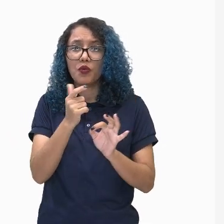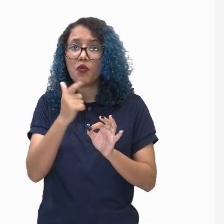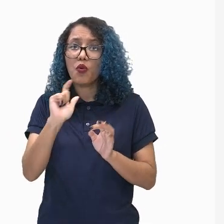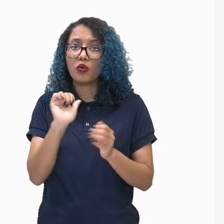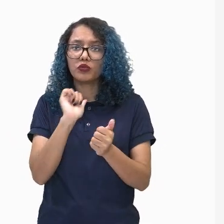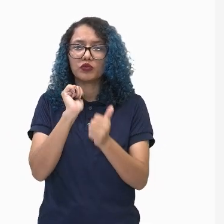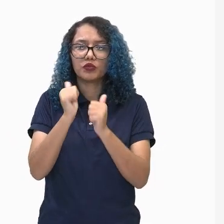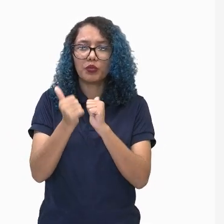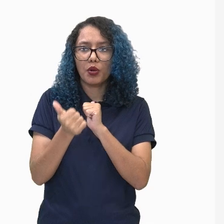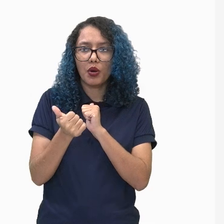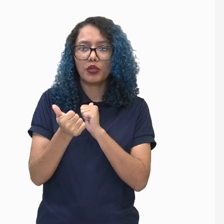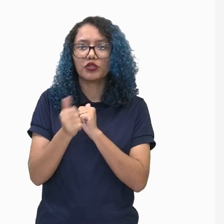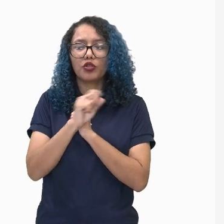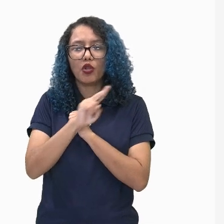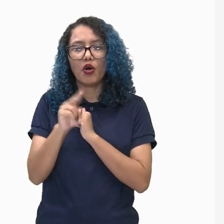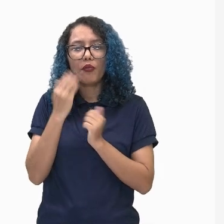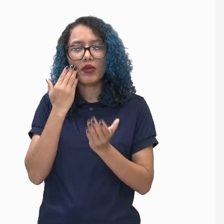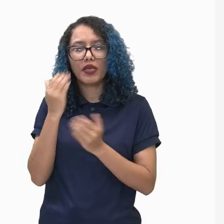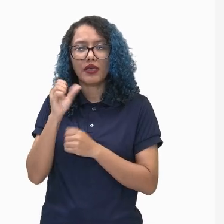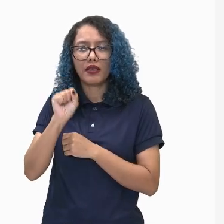o